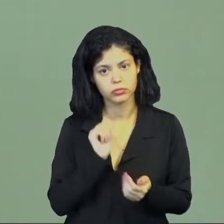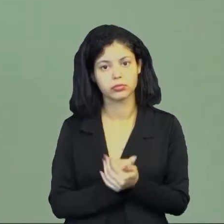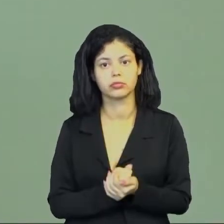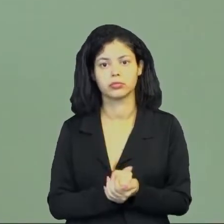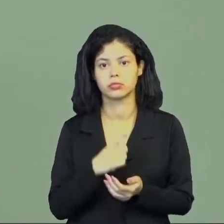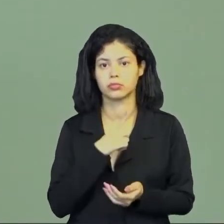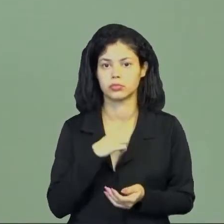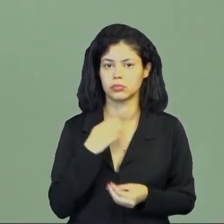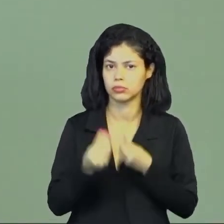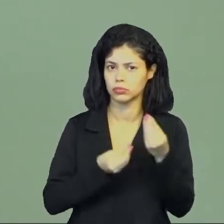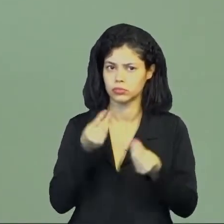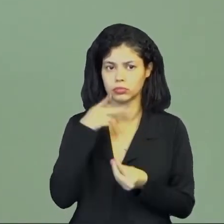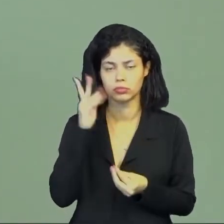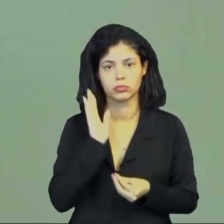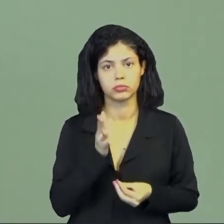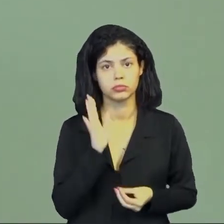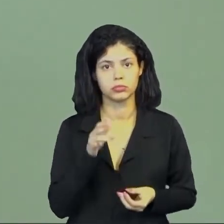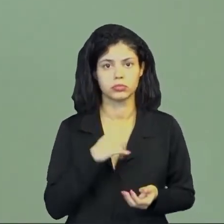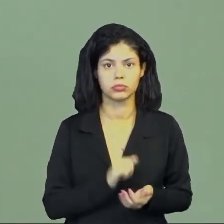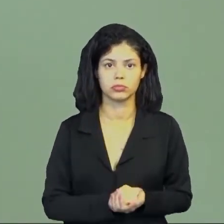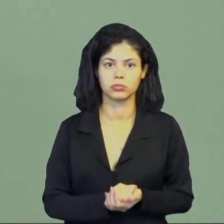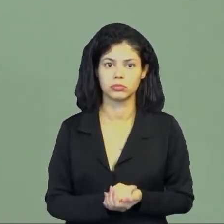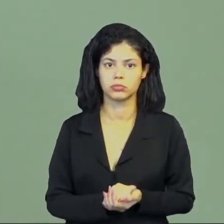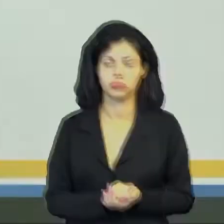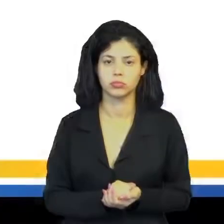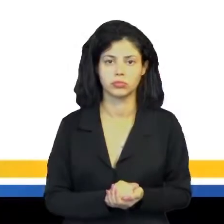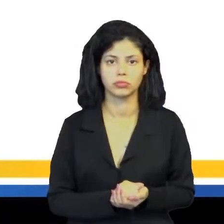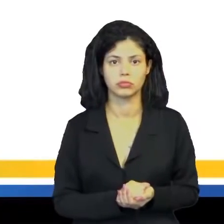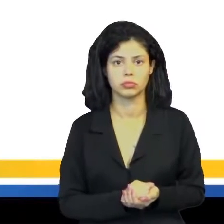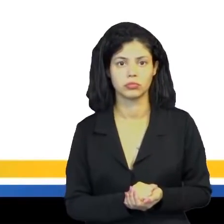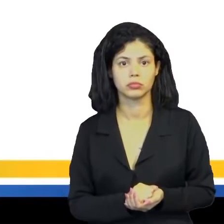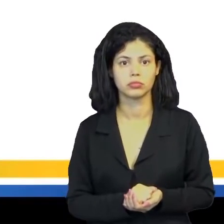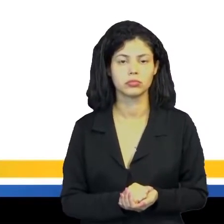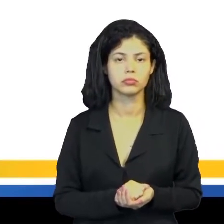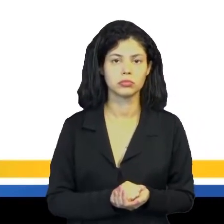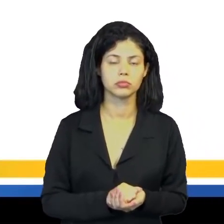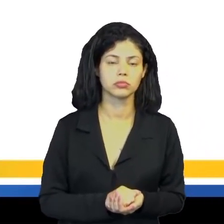que, como a gente já falou, era extremamente fraudulento.